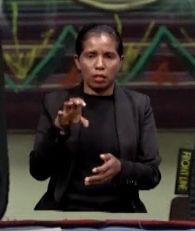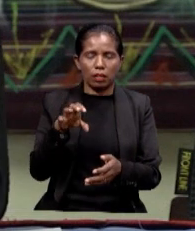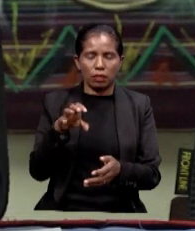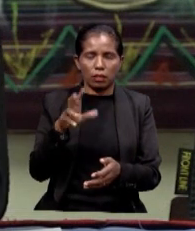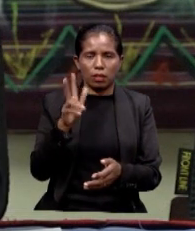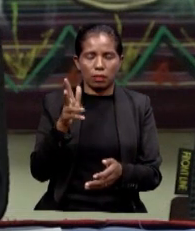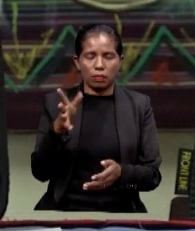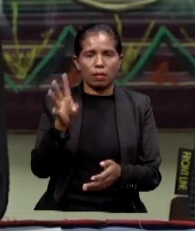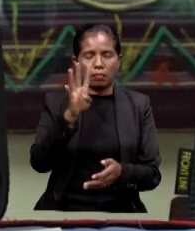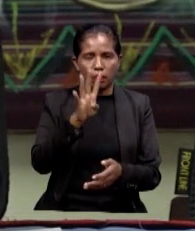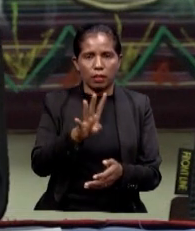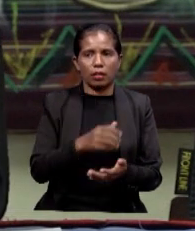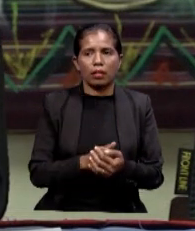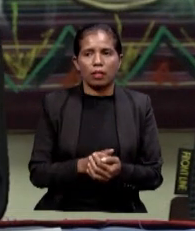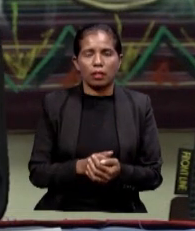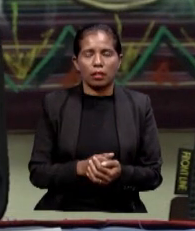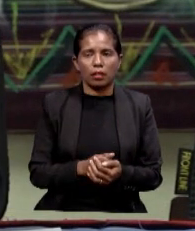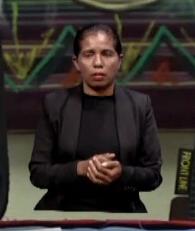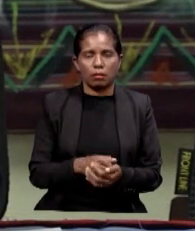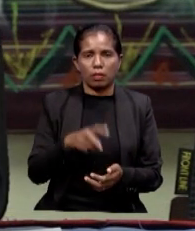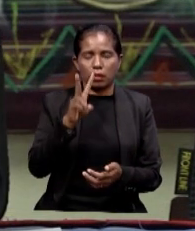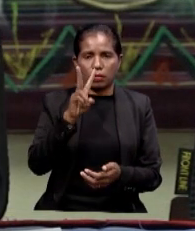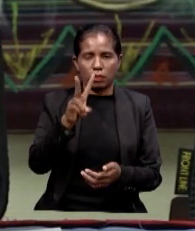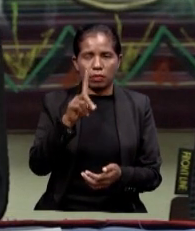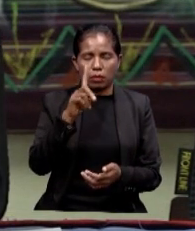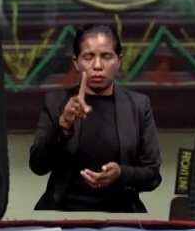334, equivale a